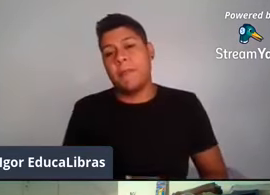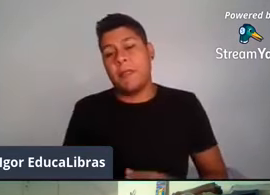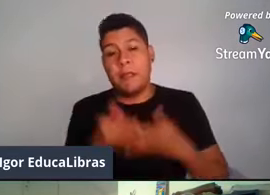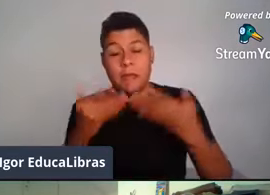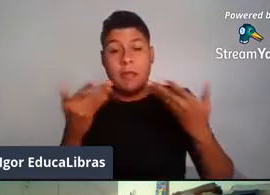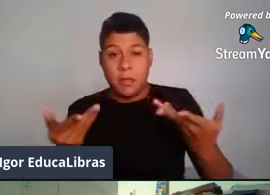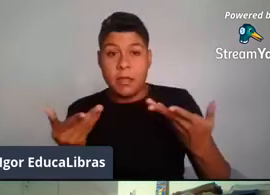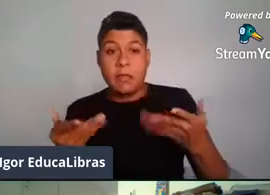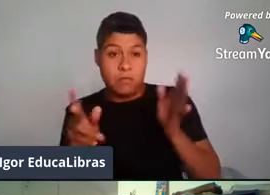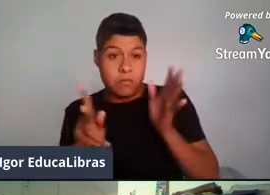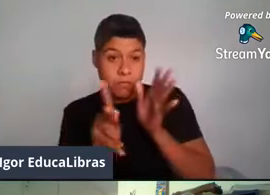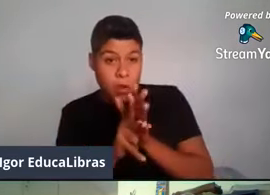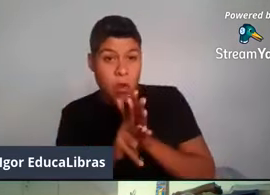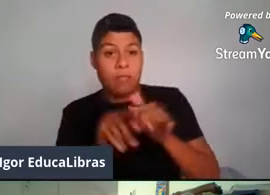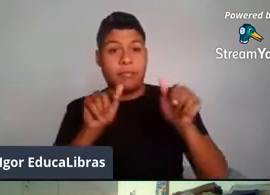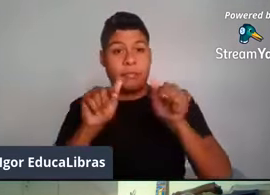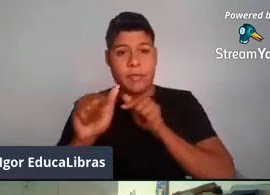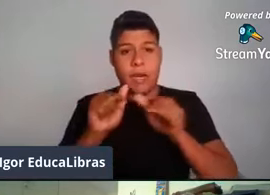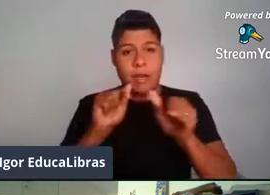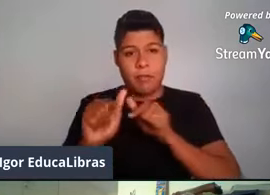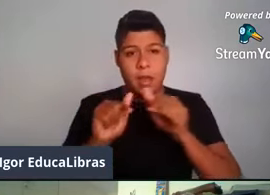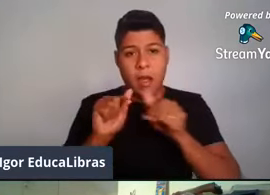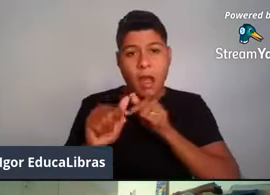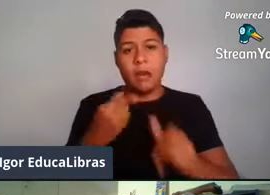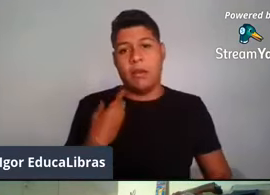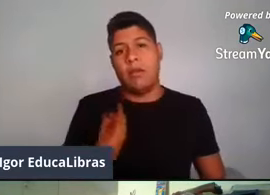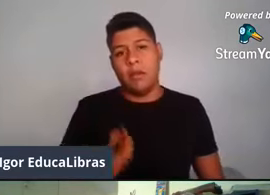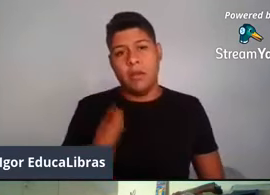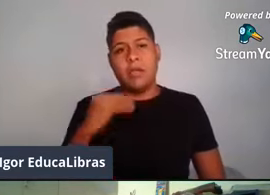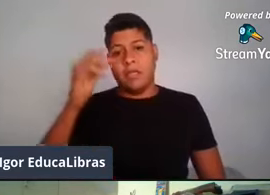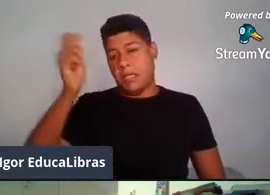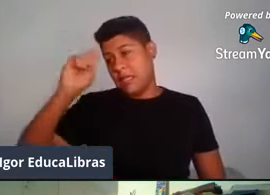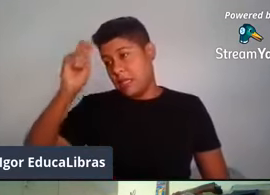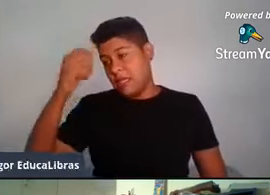por conta até desse trabalho que o Cid participou